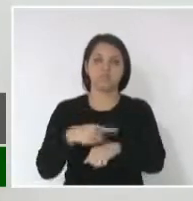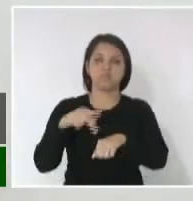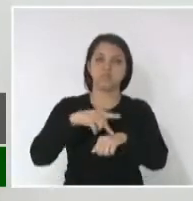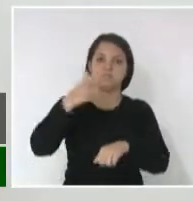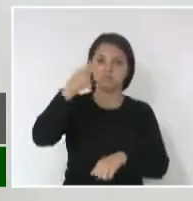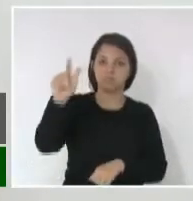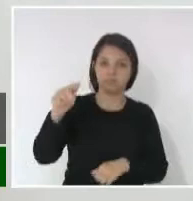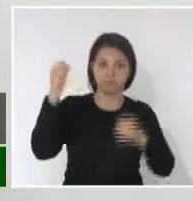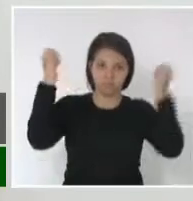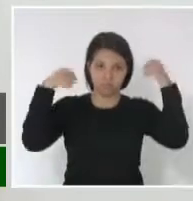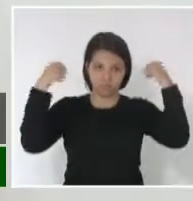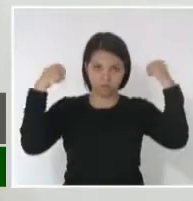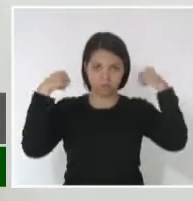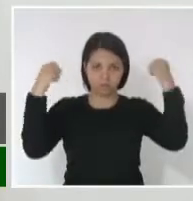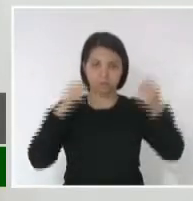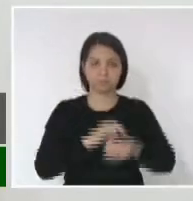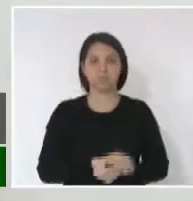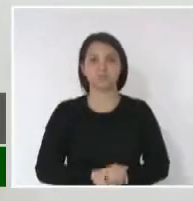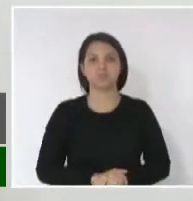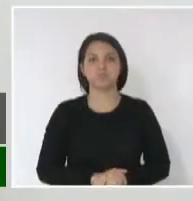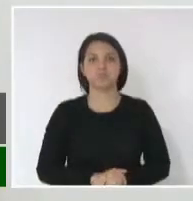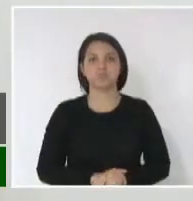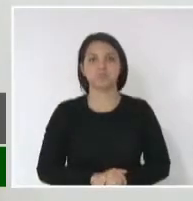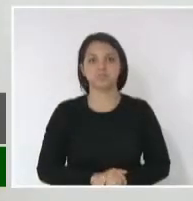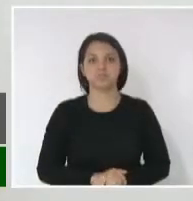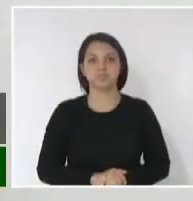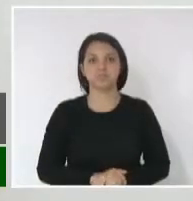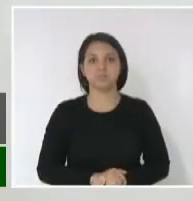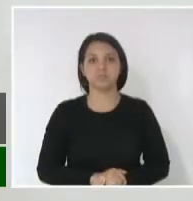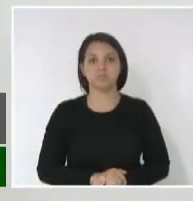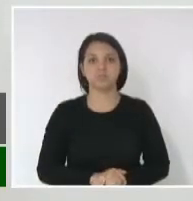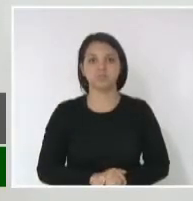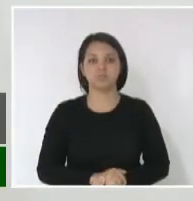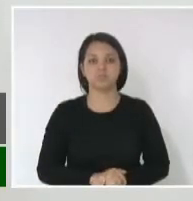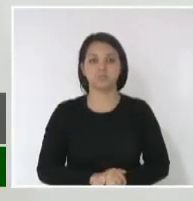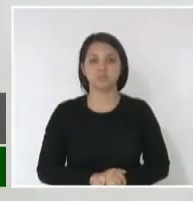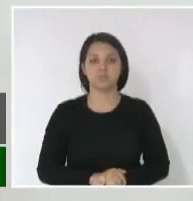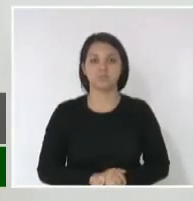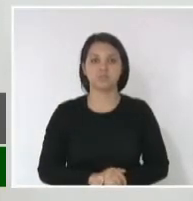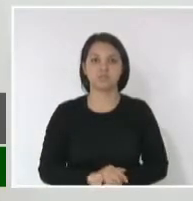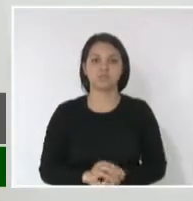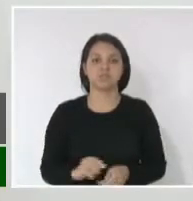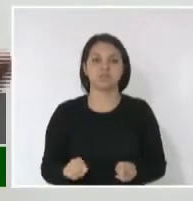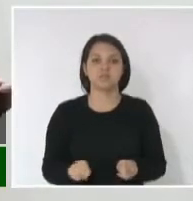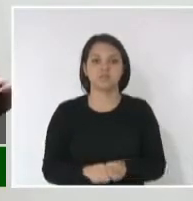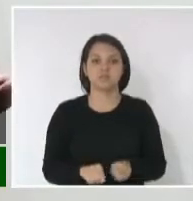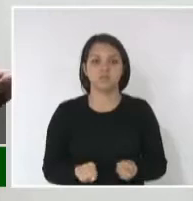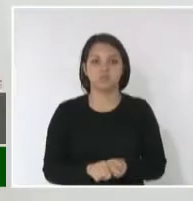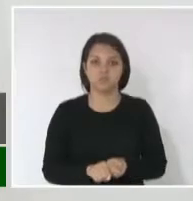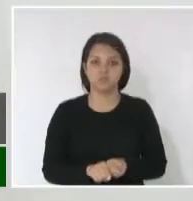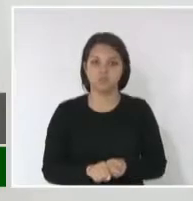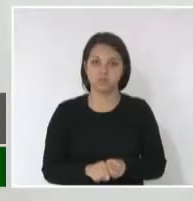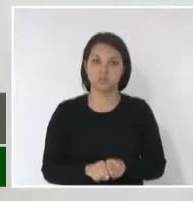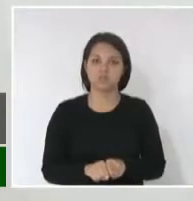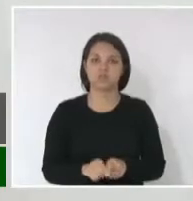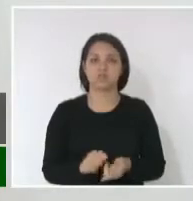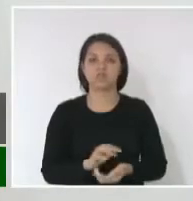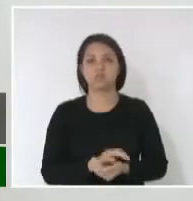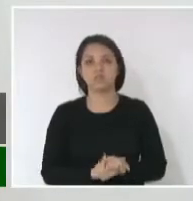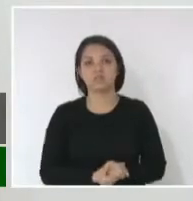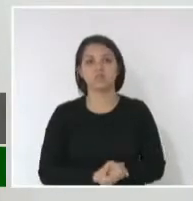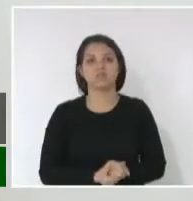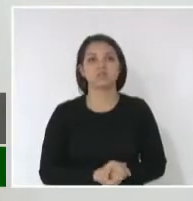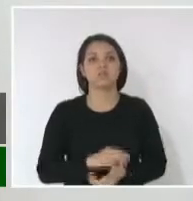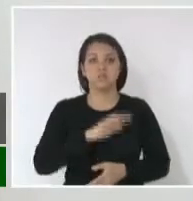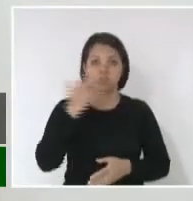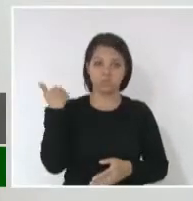México. Falando isso, deputado Silvio, eu queria trazer eu já trouxe aqui nesse plenário, mas é